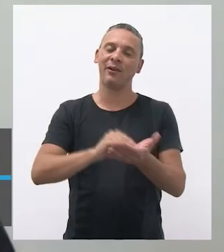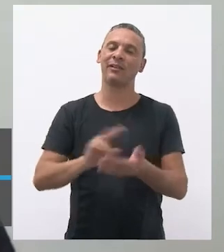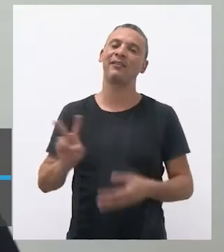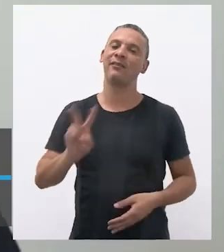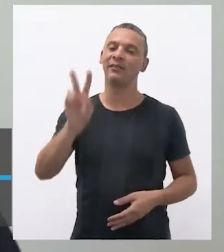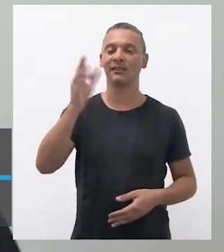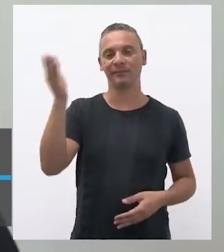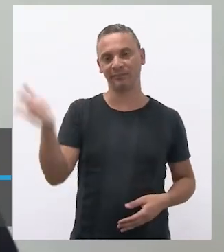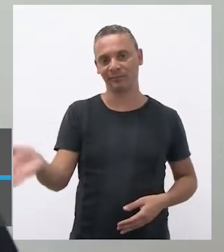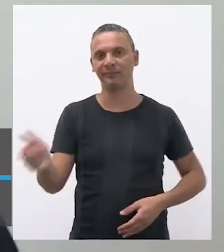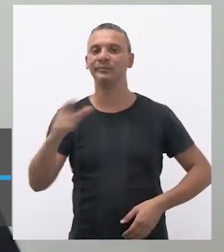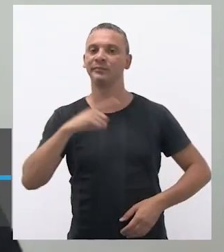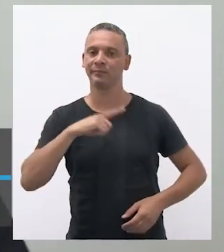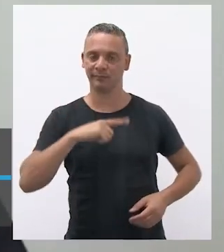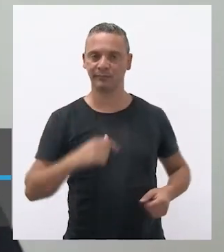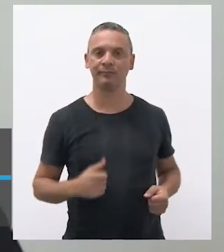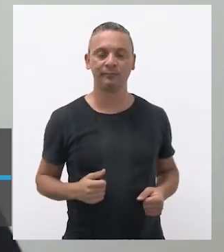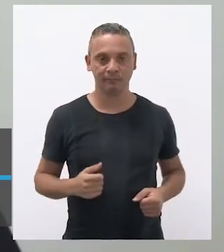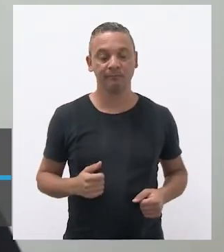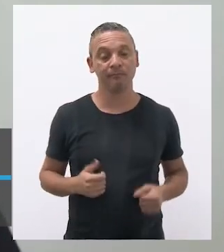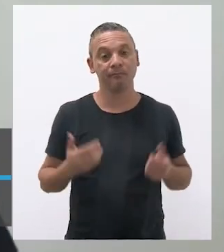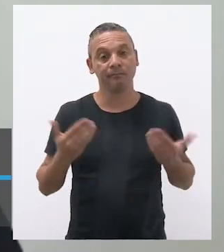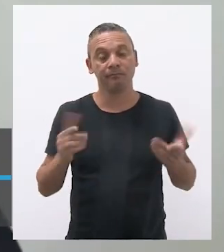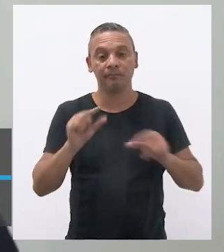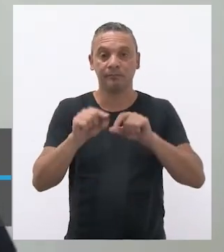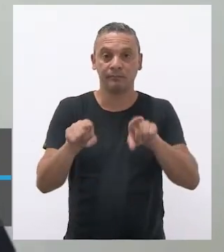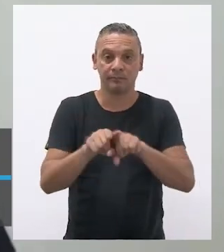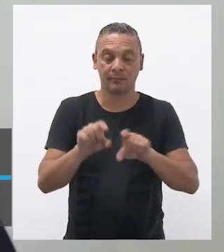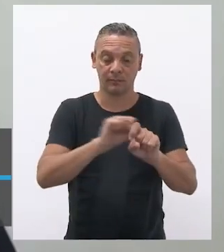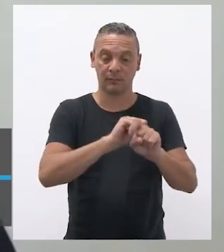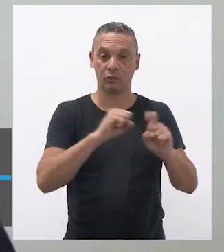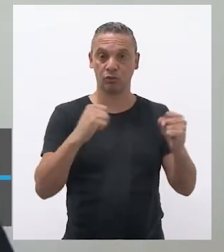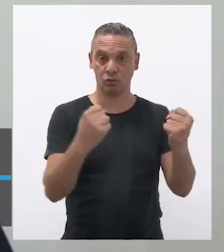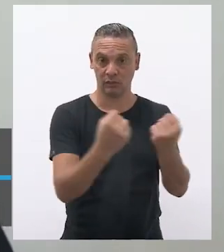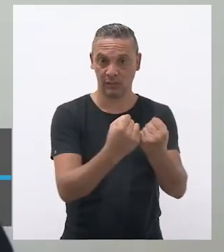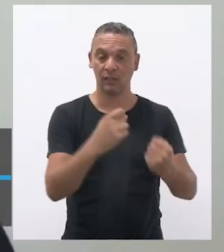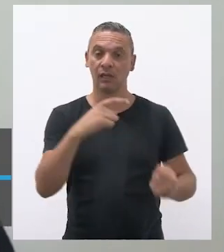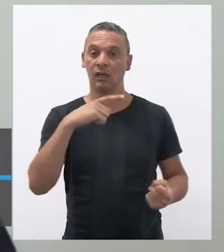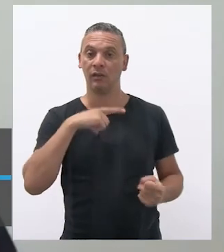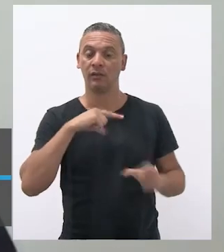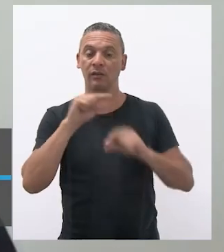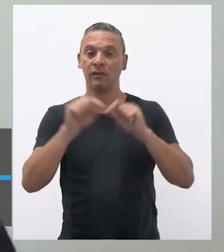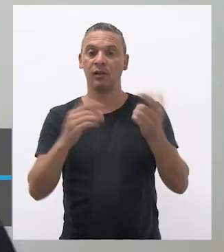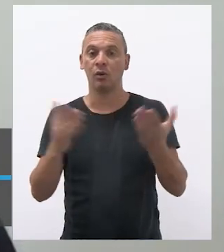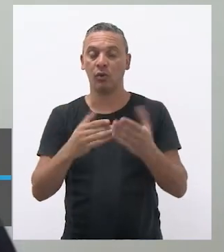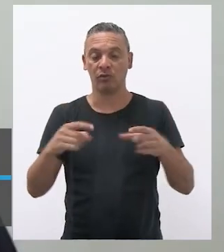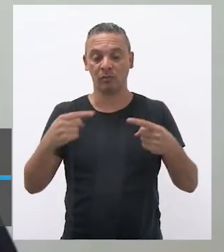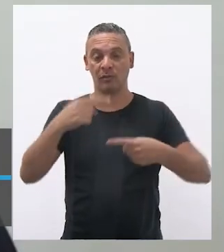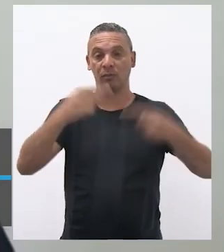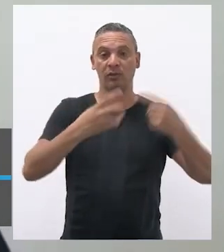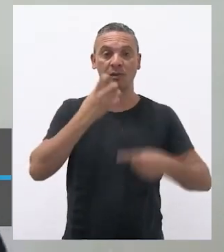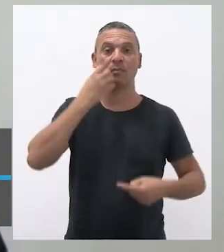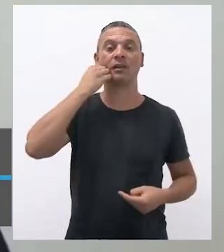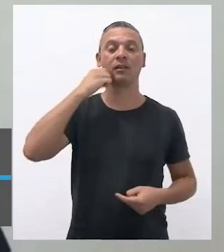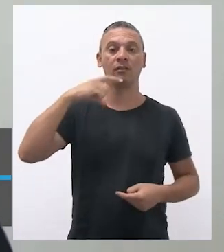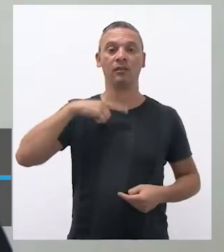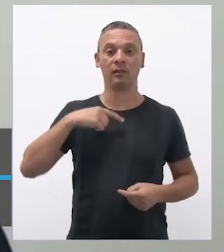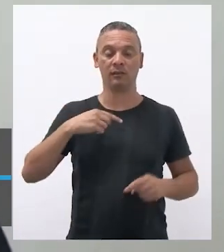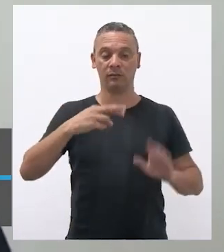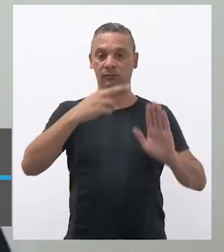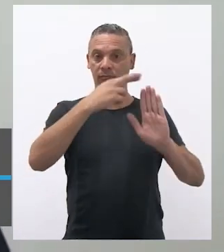feminino especificamente. Então, nessas sociedades, né, consideradas ou ditas patriarcais, o estabelecimento dessas